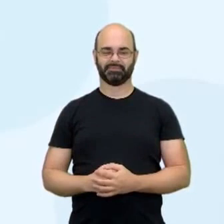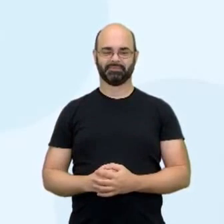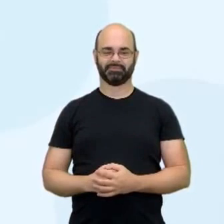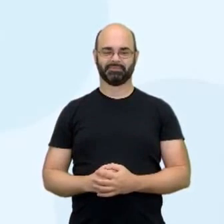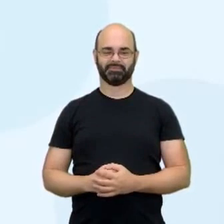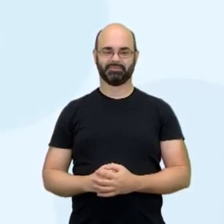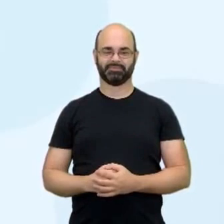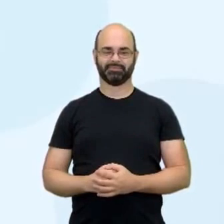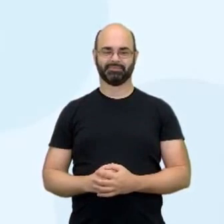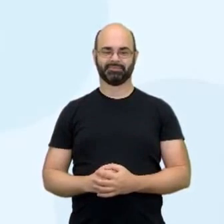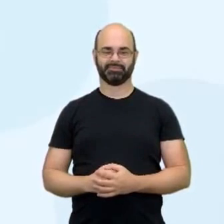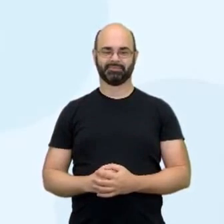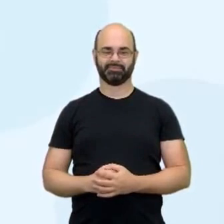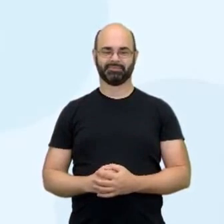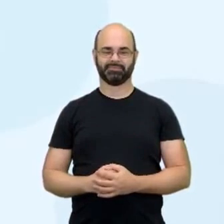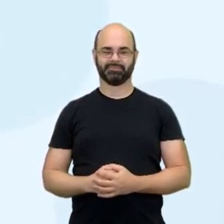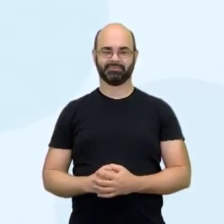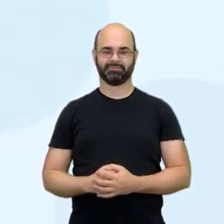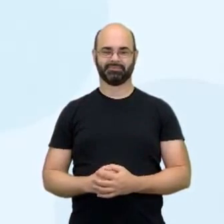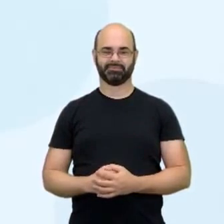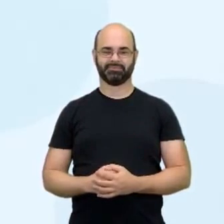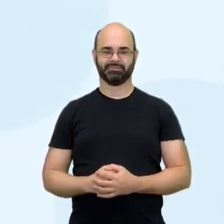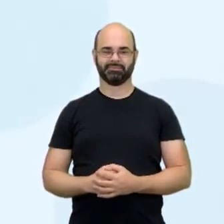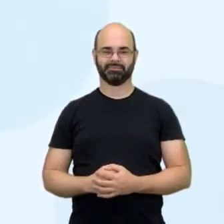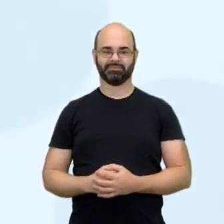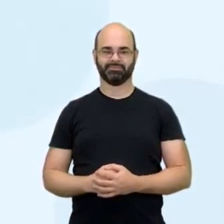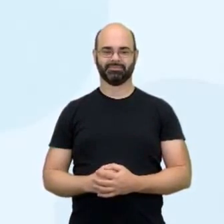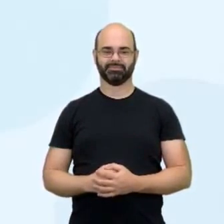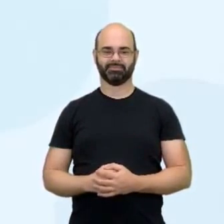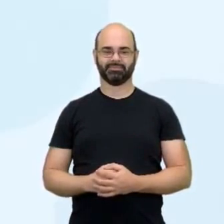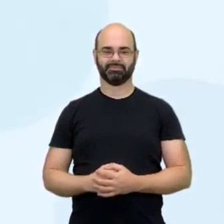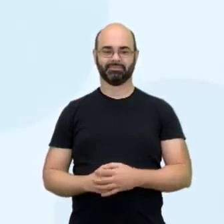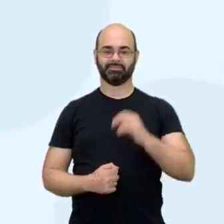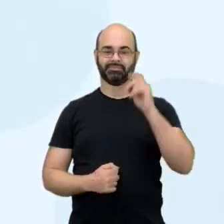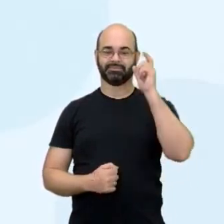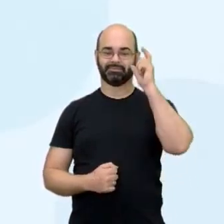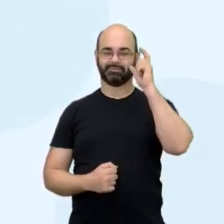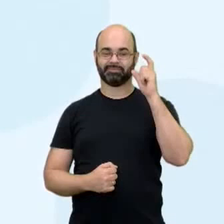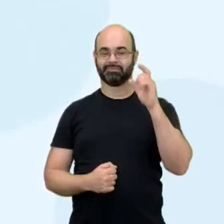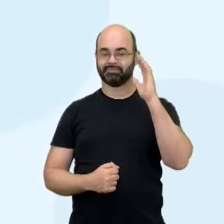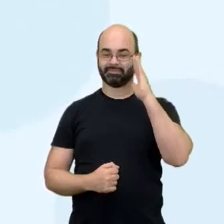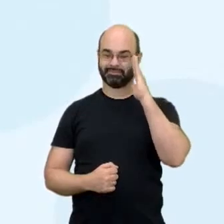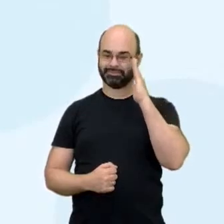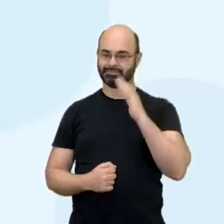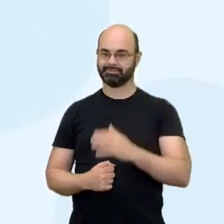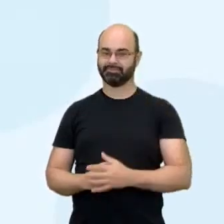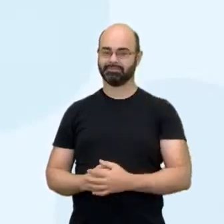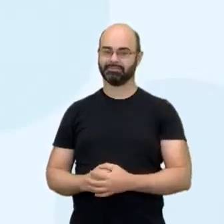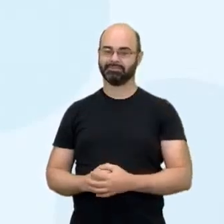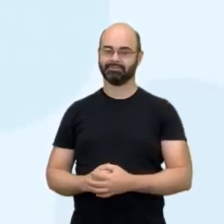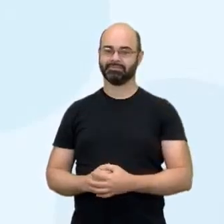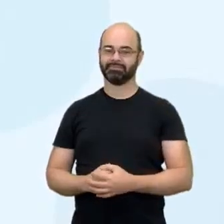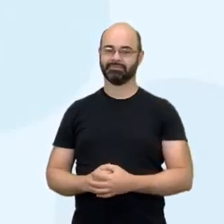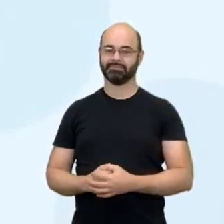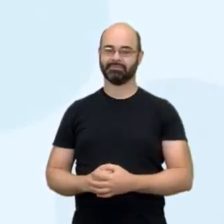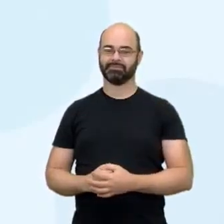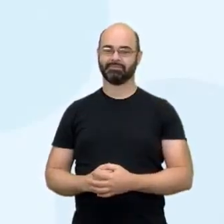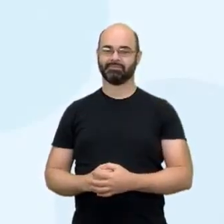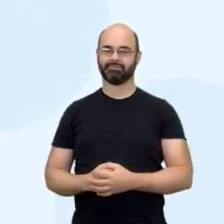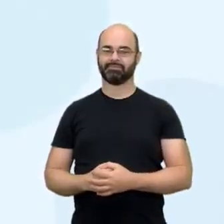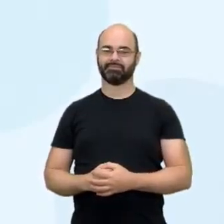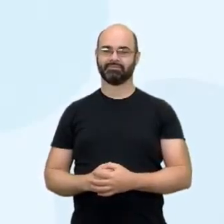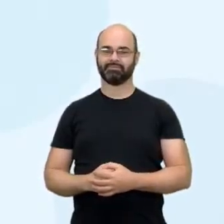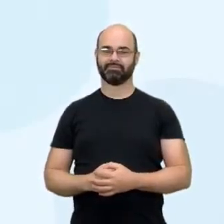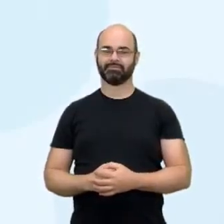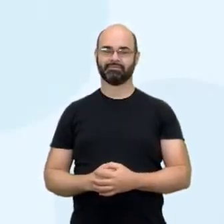É interessante, entra outro fator, né? Aqui nós temos novamente uma arte produzida aí no